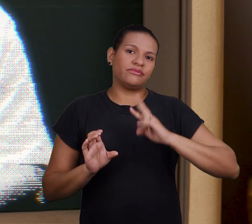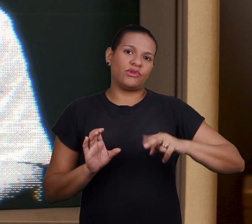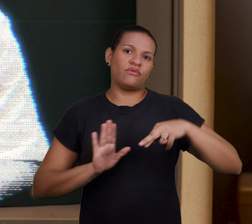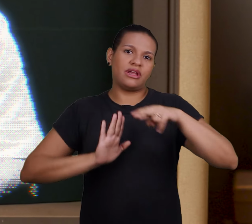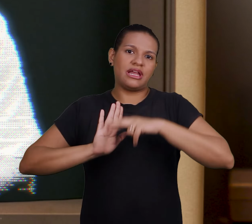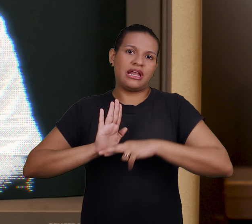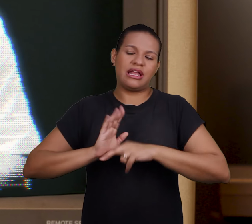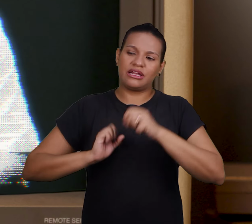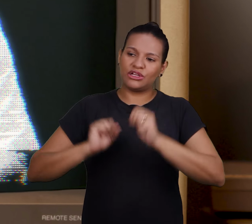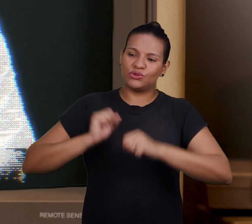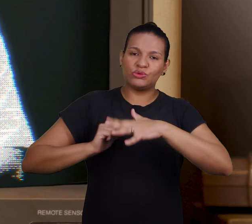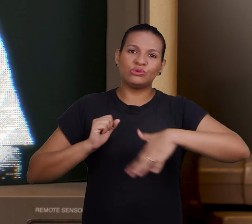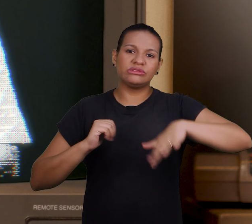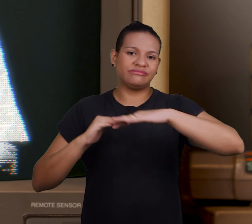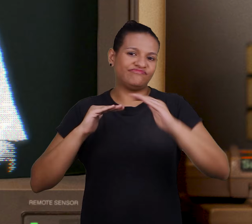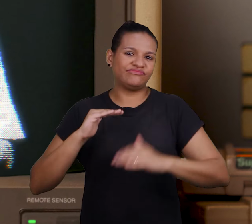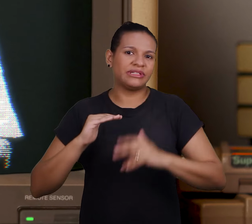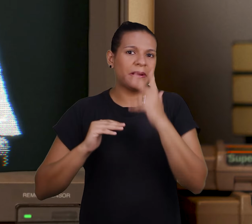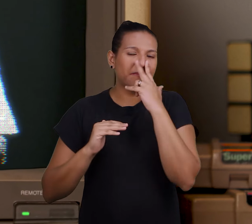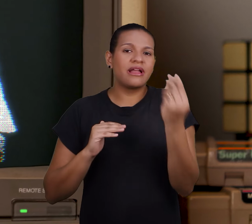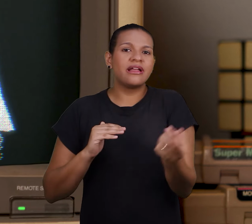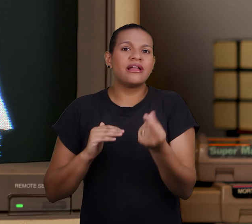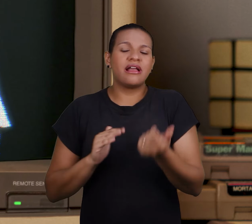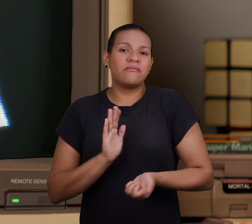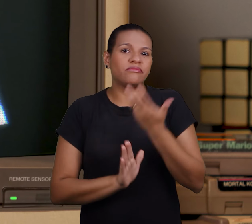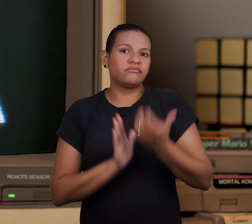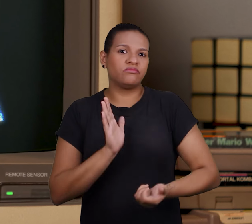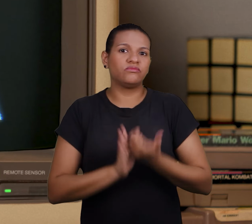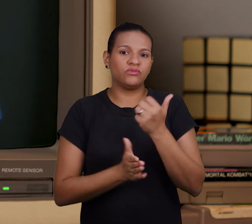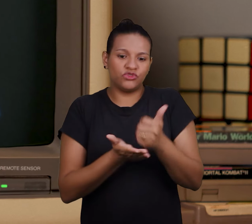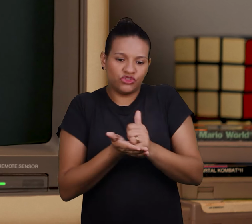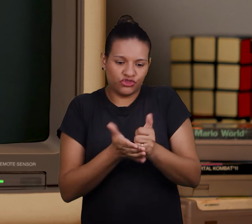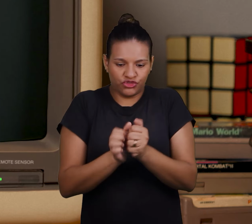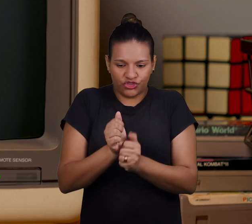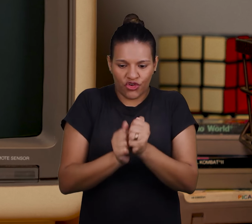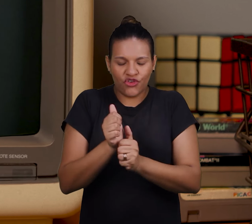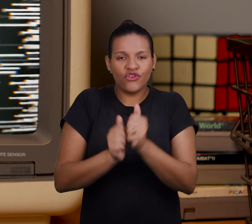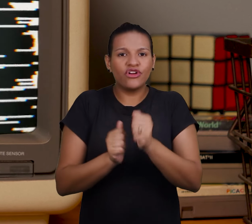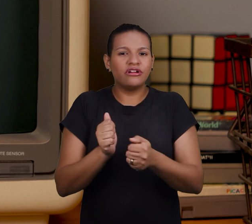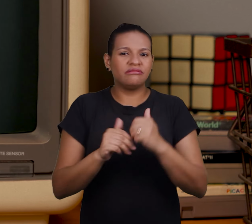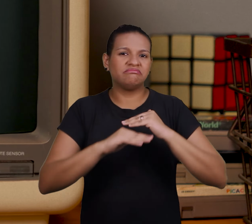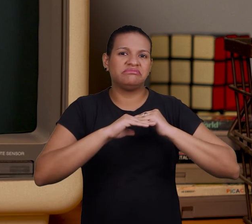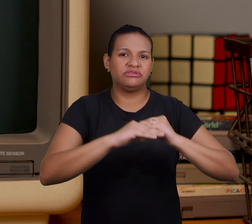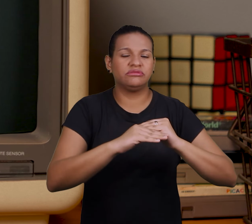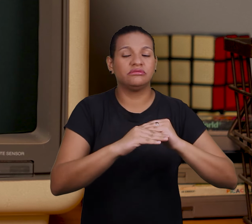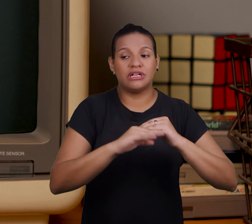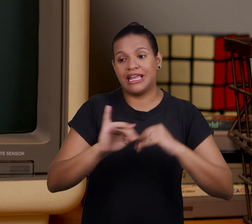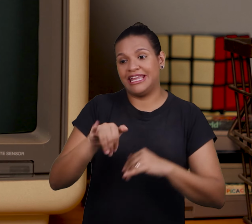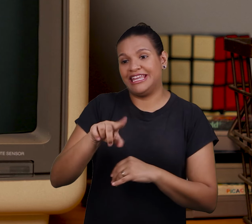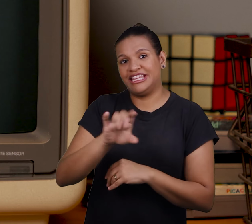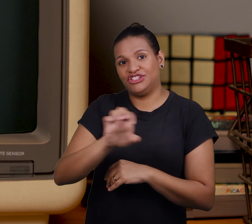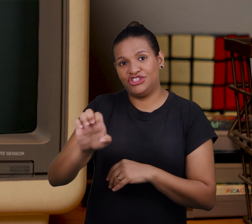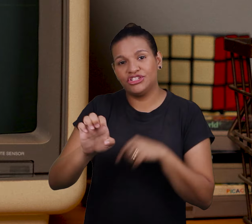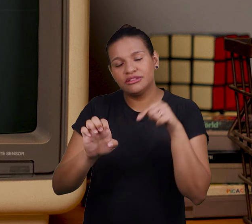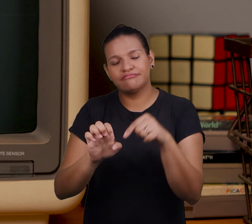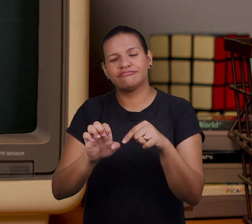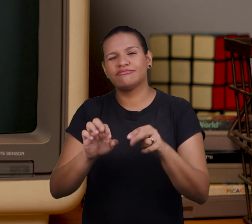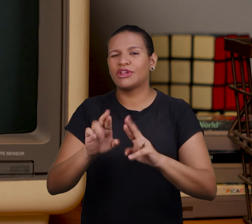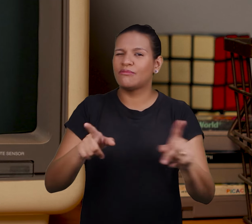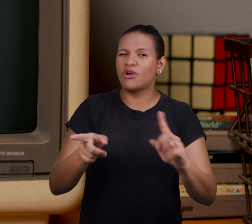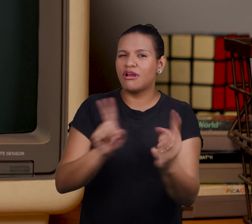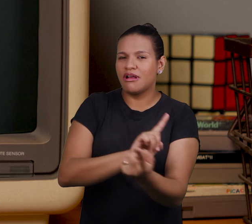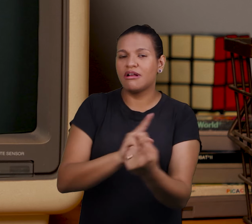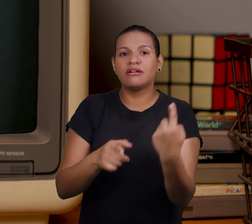que não se submete às regras da indústria, acaba por ser um campo fértil para a produção de jogos contra-hegemônicos. Os jogos indie escapam desse